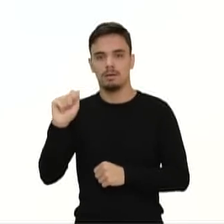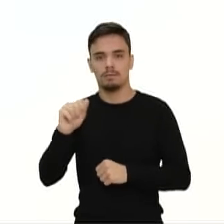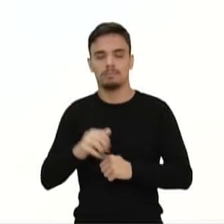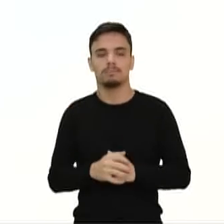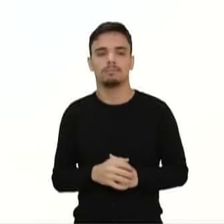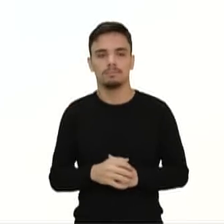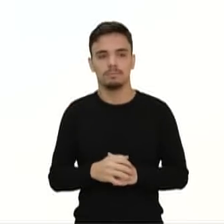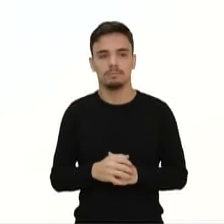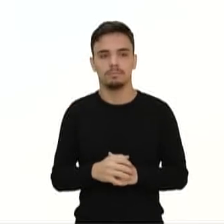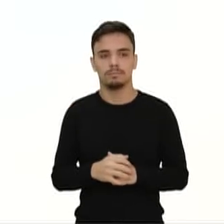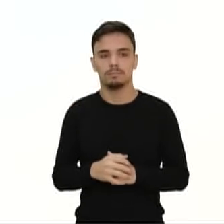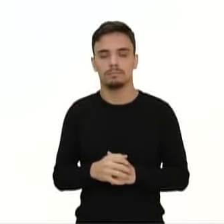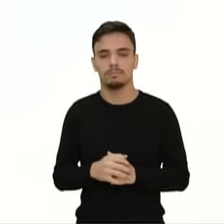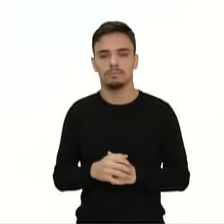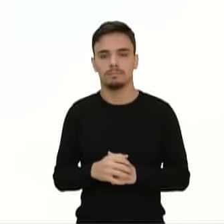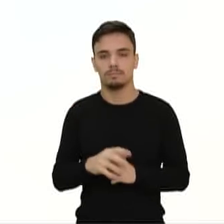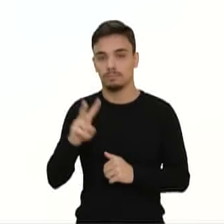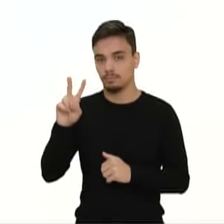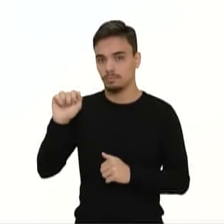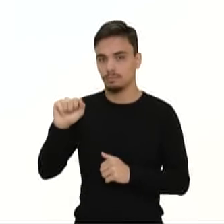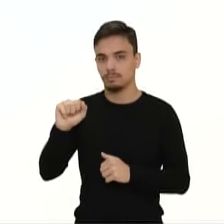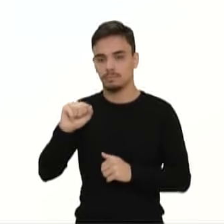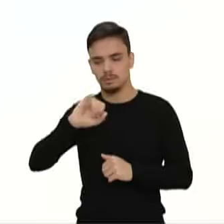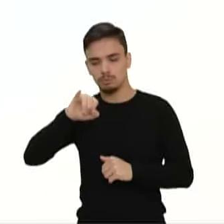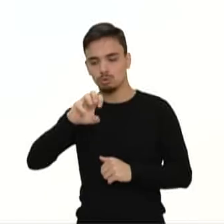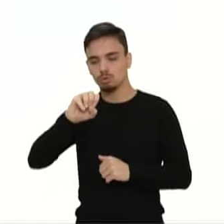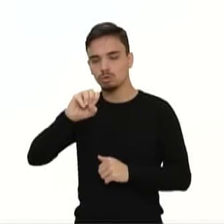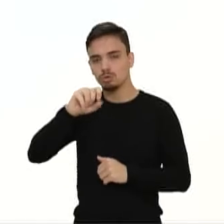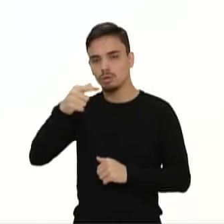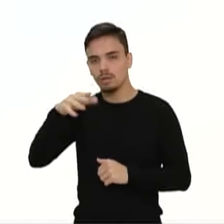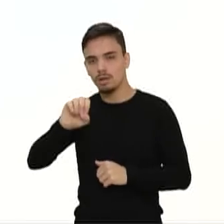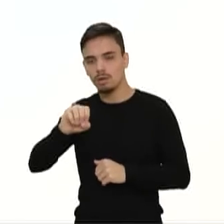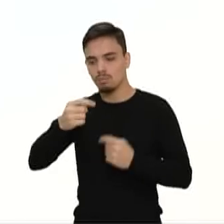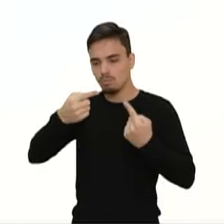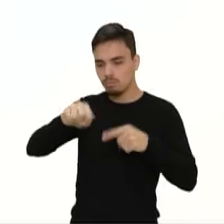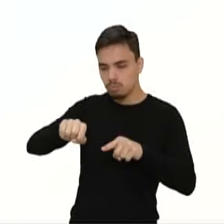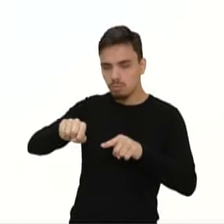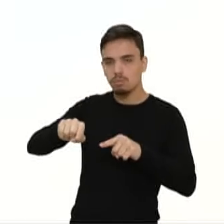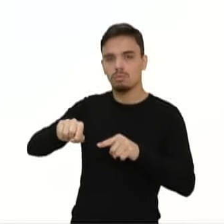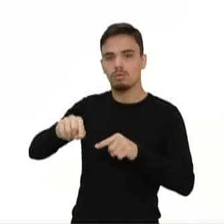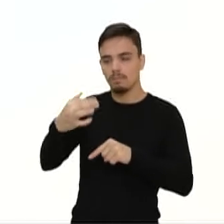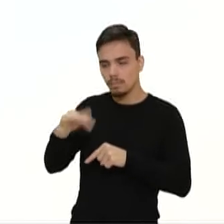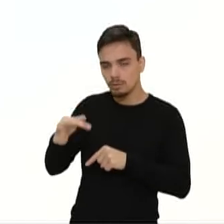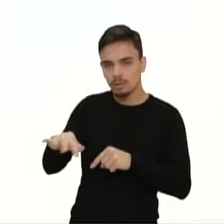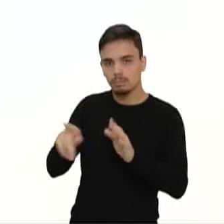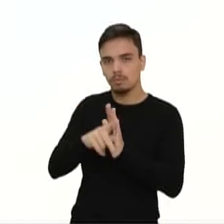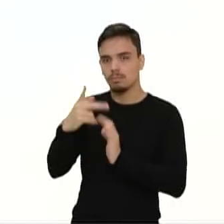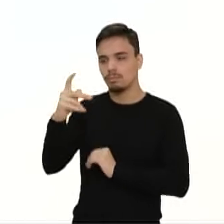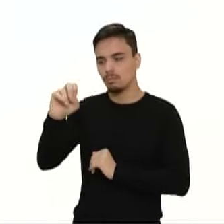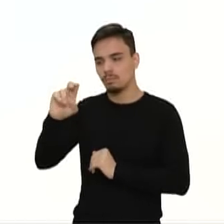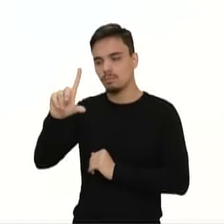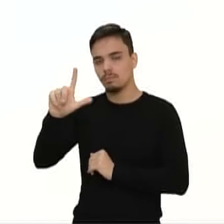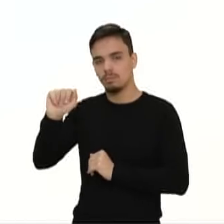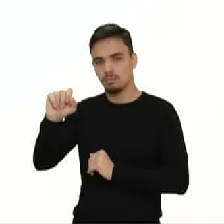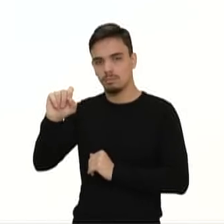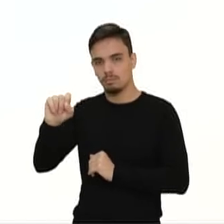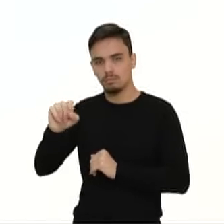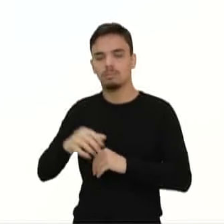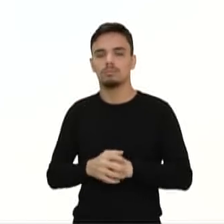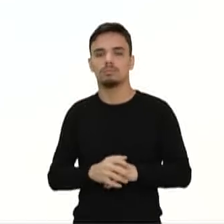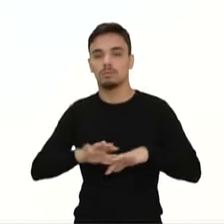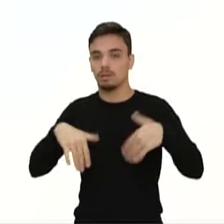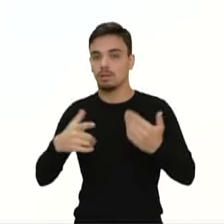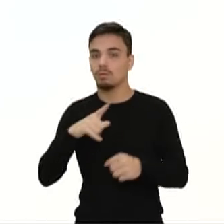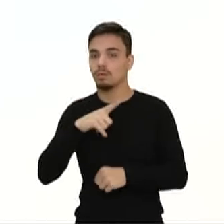Paulo. Se eu verificar a estrutura, é muito parecida com a B, que é o VPA. Portanto, nós